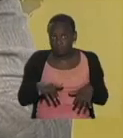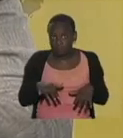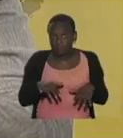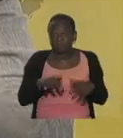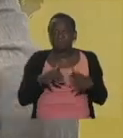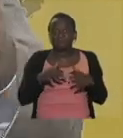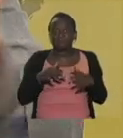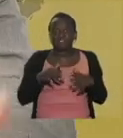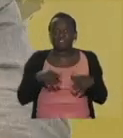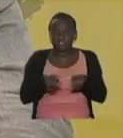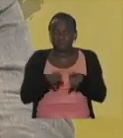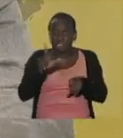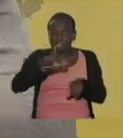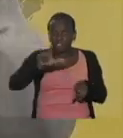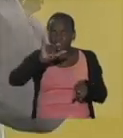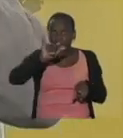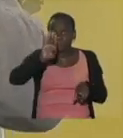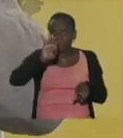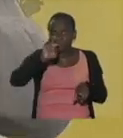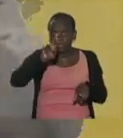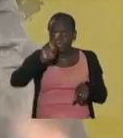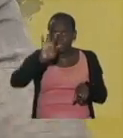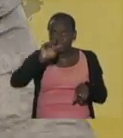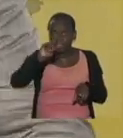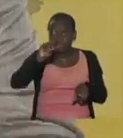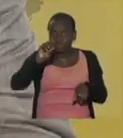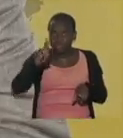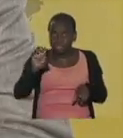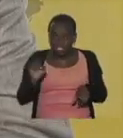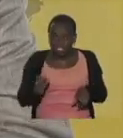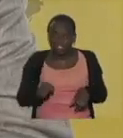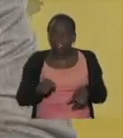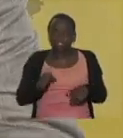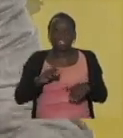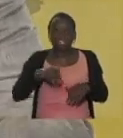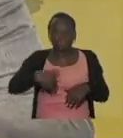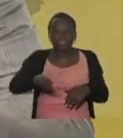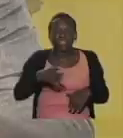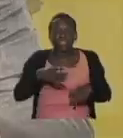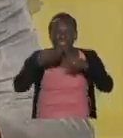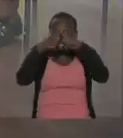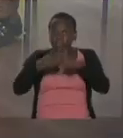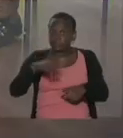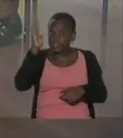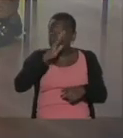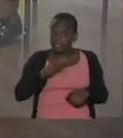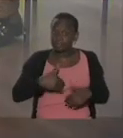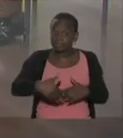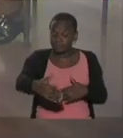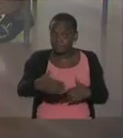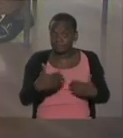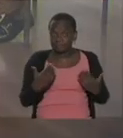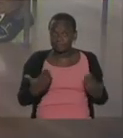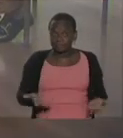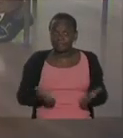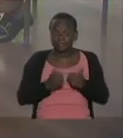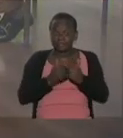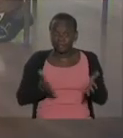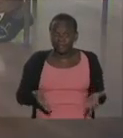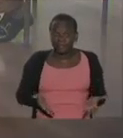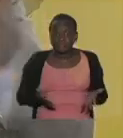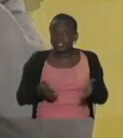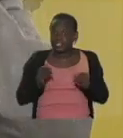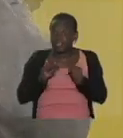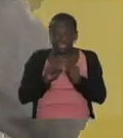Maracanã e na disputando Libertadores e e disputando as finais do campeonato e vem o campeonato e vem o Campeonato Brasileiro